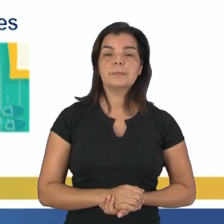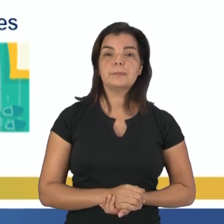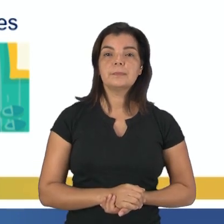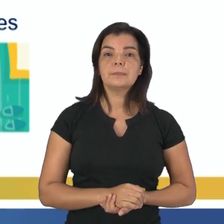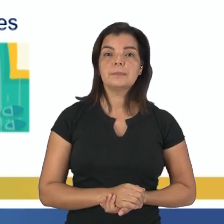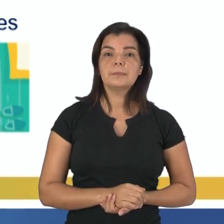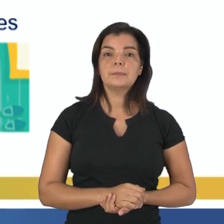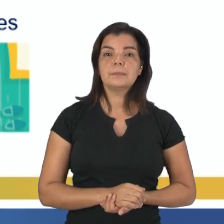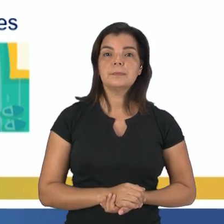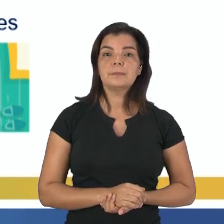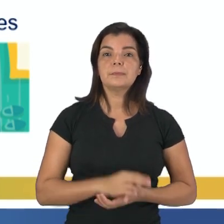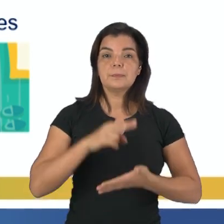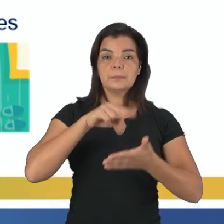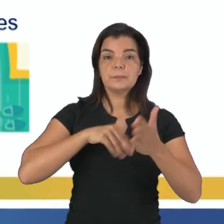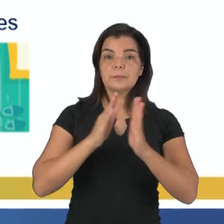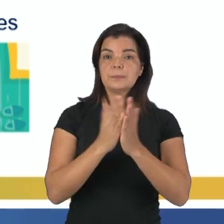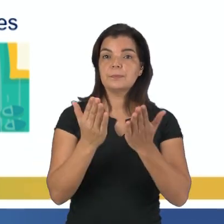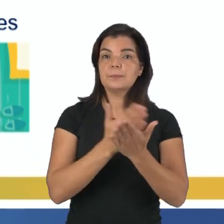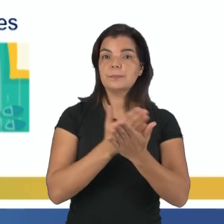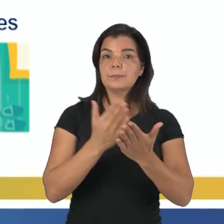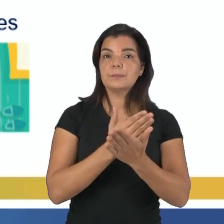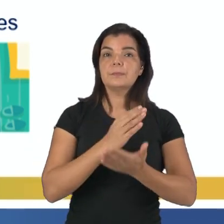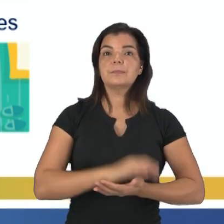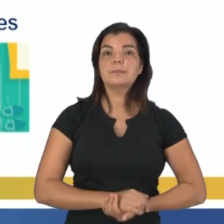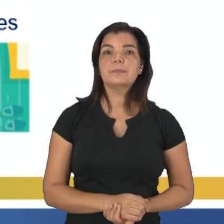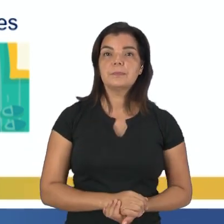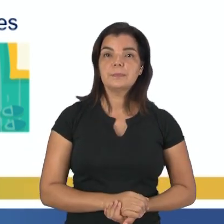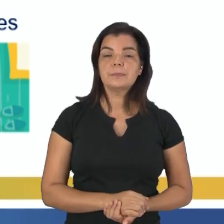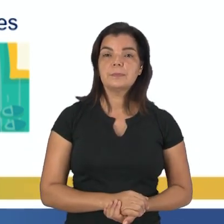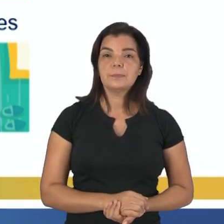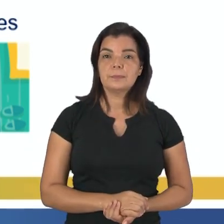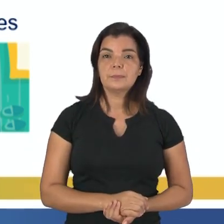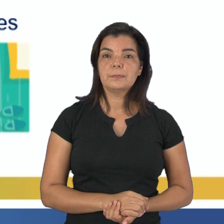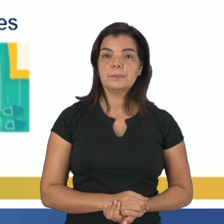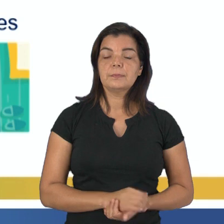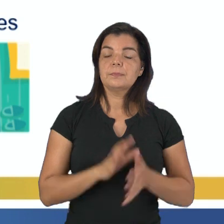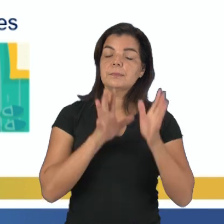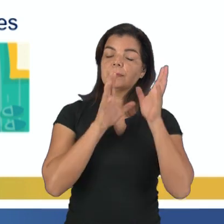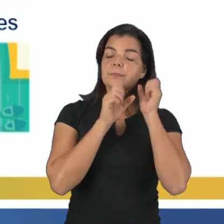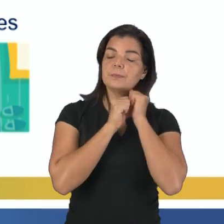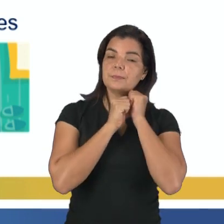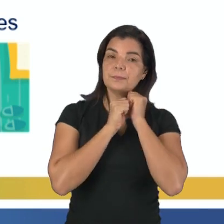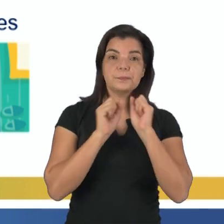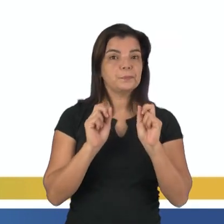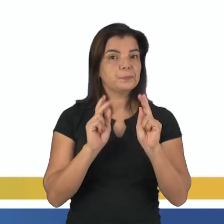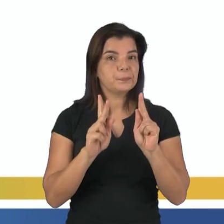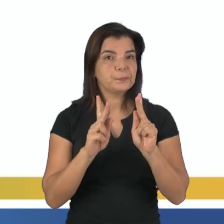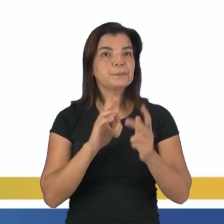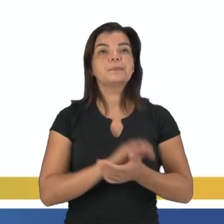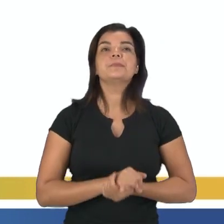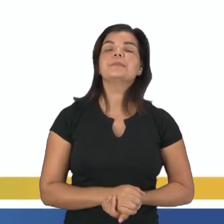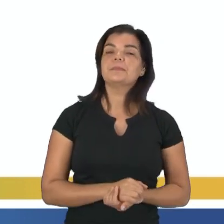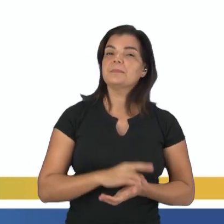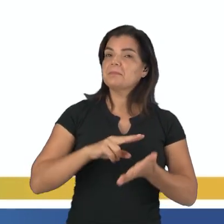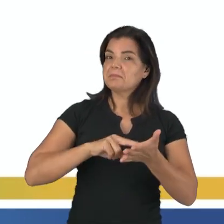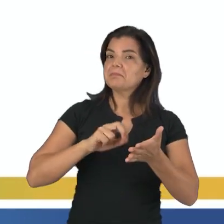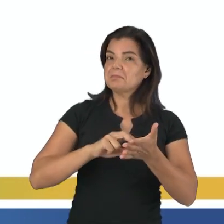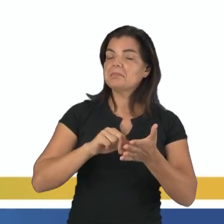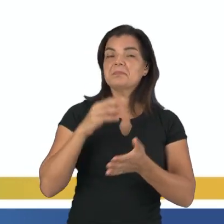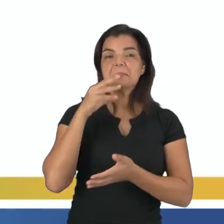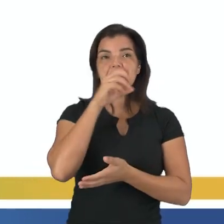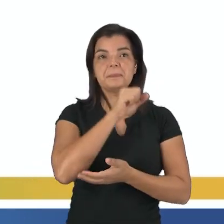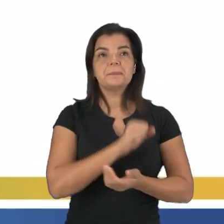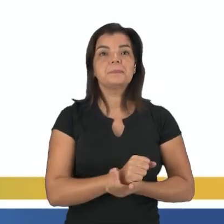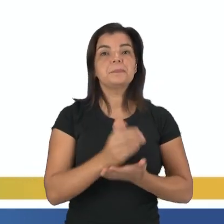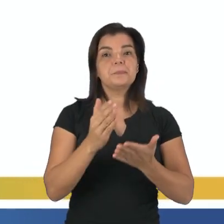book. Ler um livro. Sleep. Dormir, ok? Então, um vocabulário bem breve.